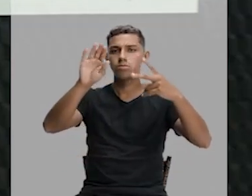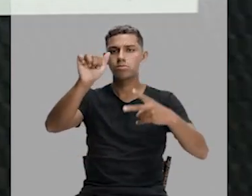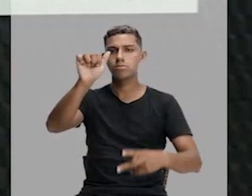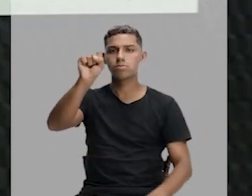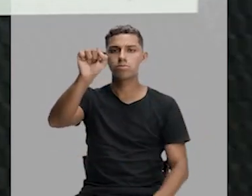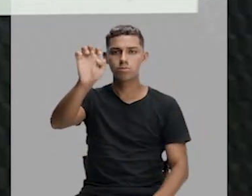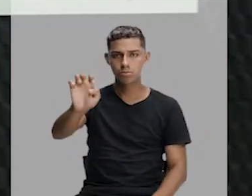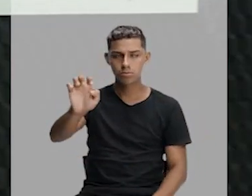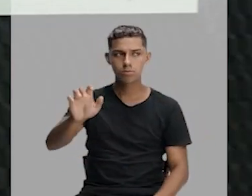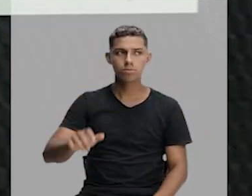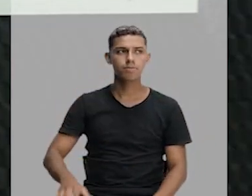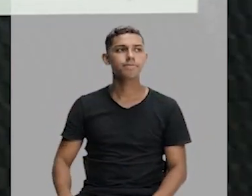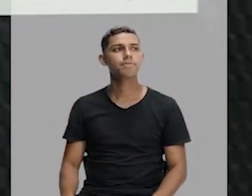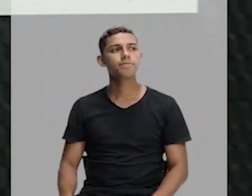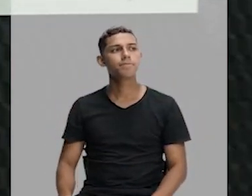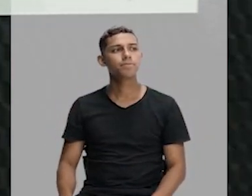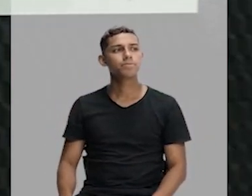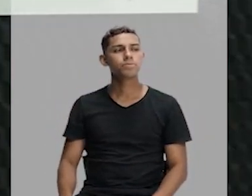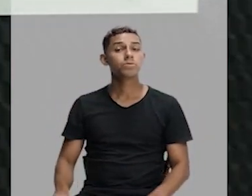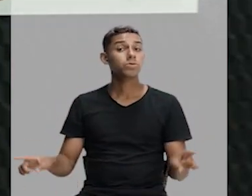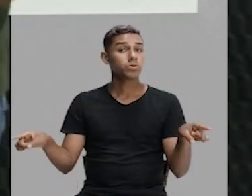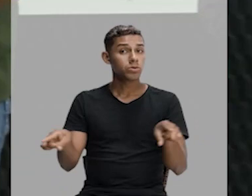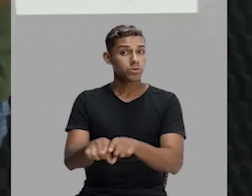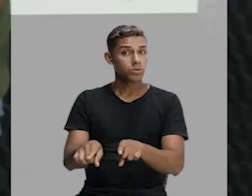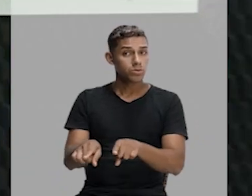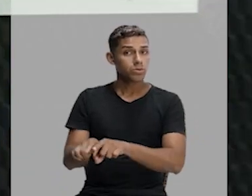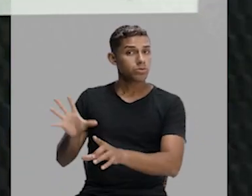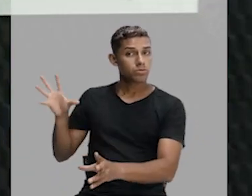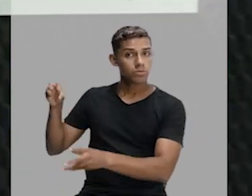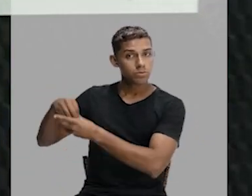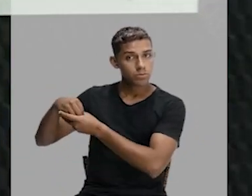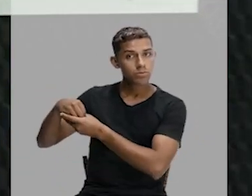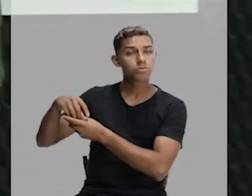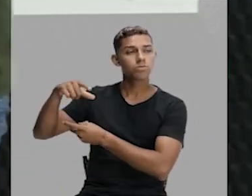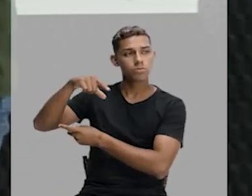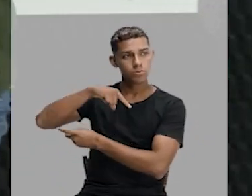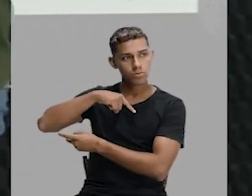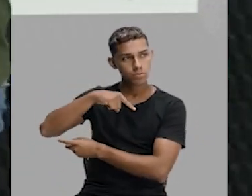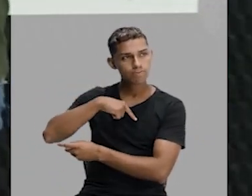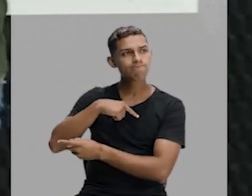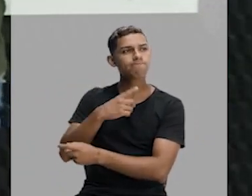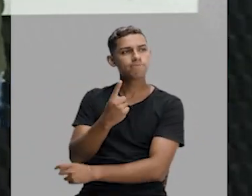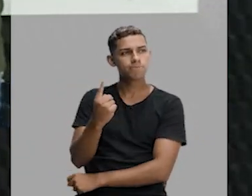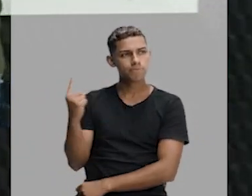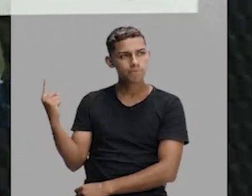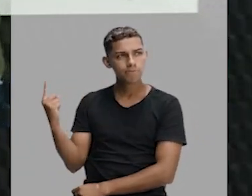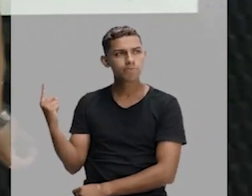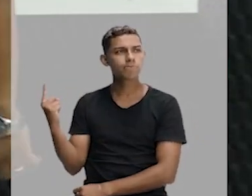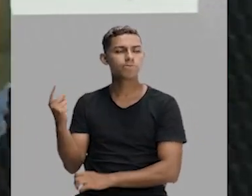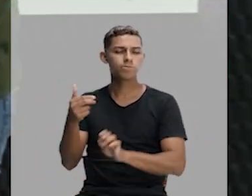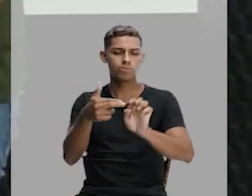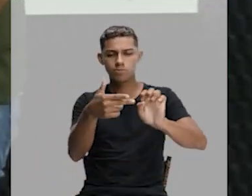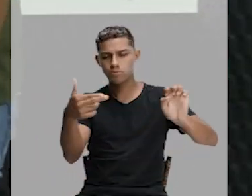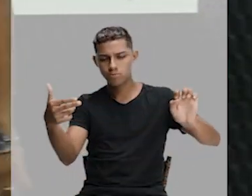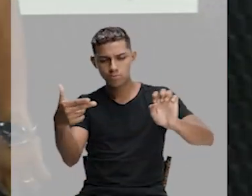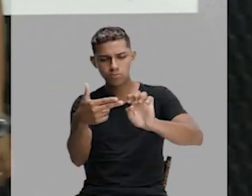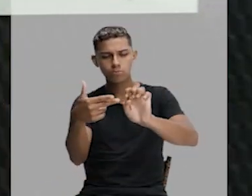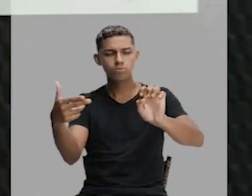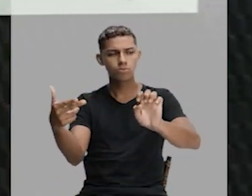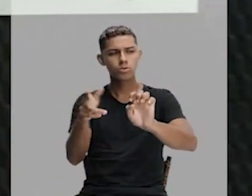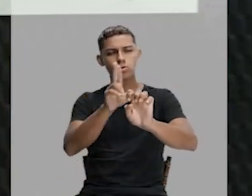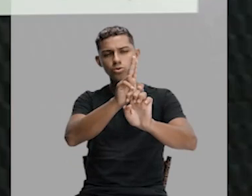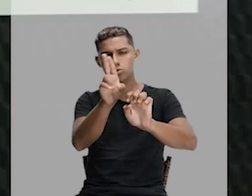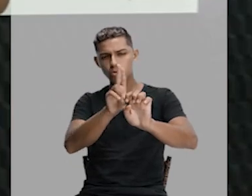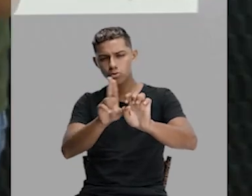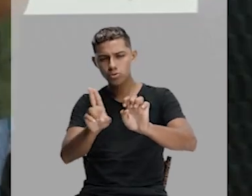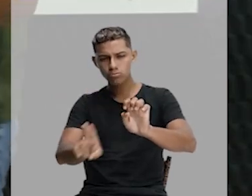bem feito aqui de um prisma também triangular, né? De base triangular, para a gente determinar aqui os elementos,